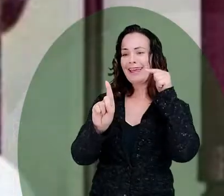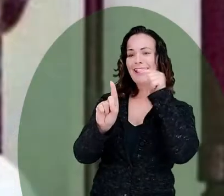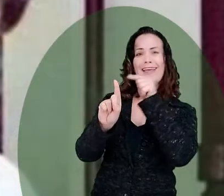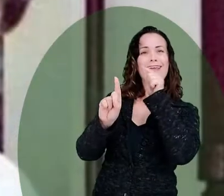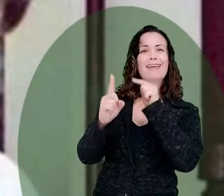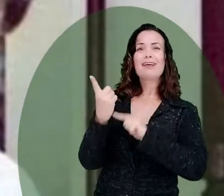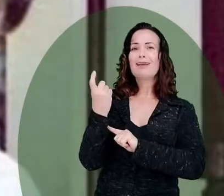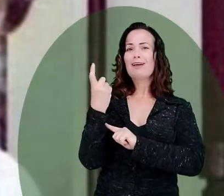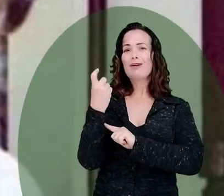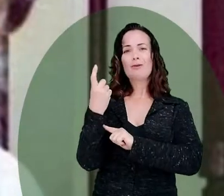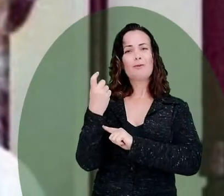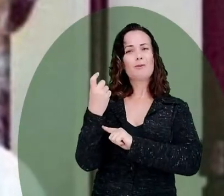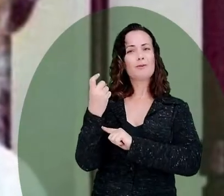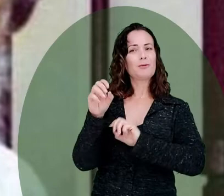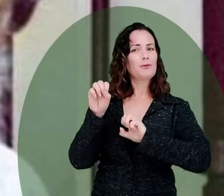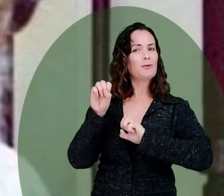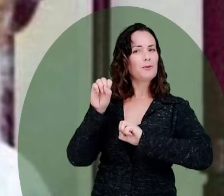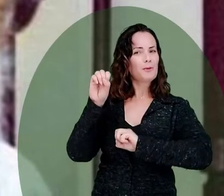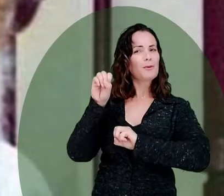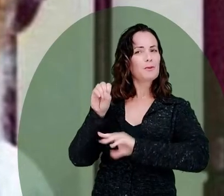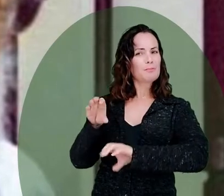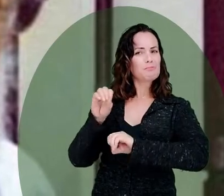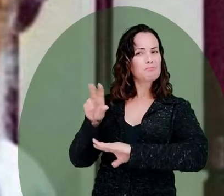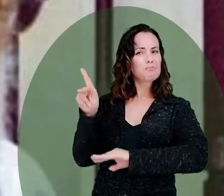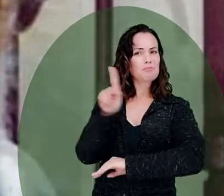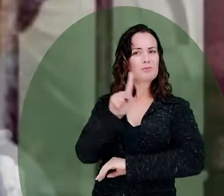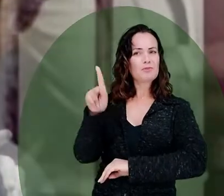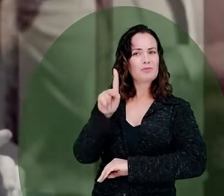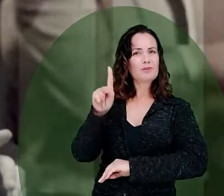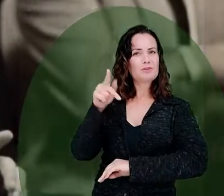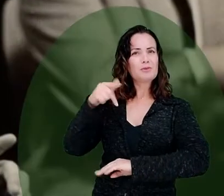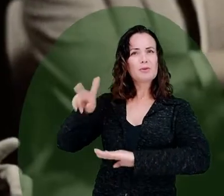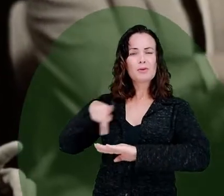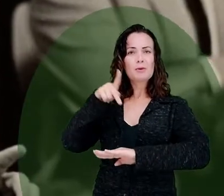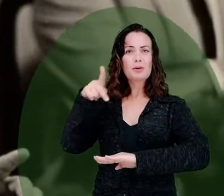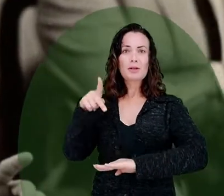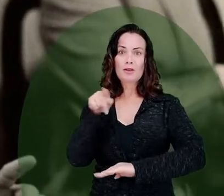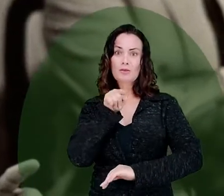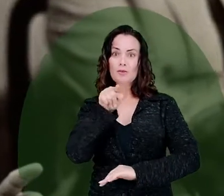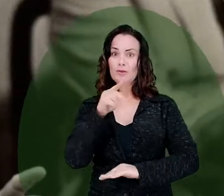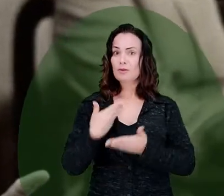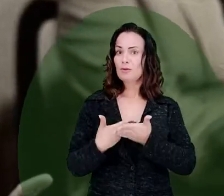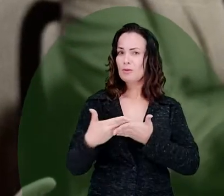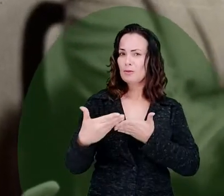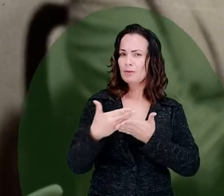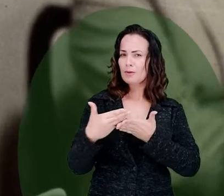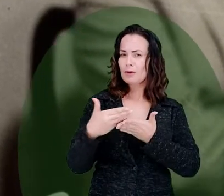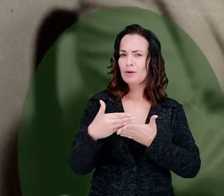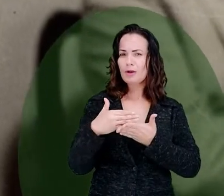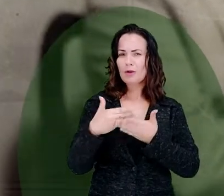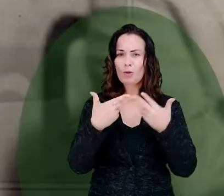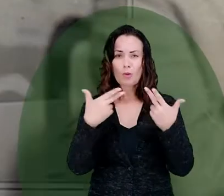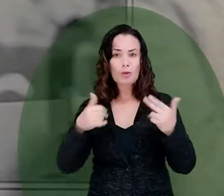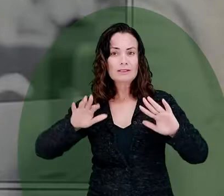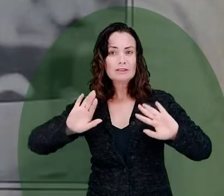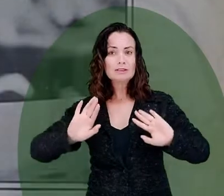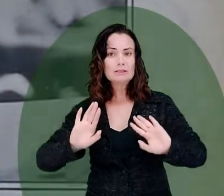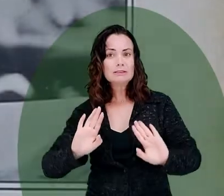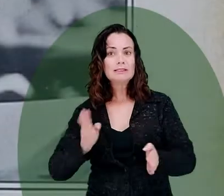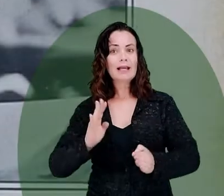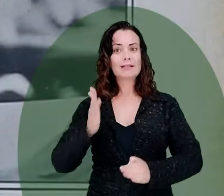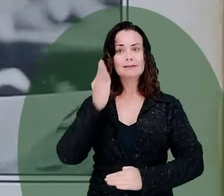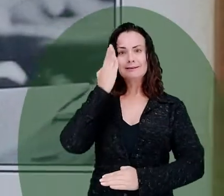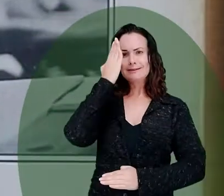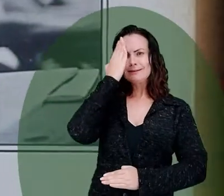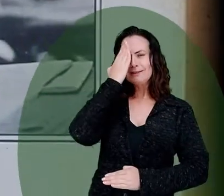de nível internacional que nós temos. Você partir do que você conhece,